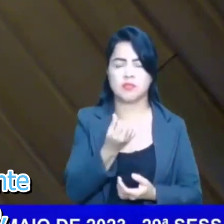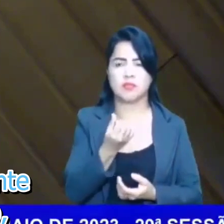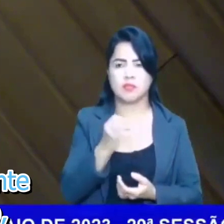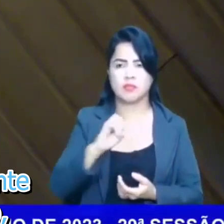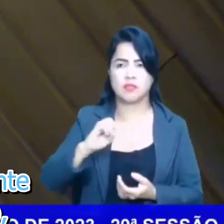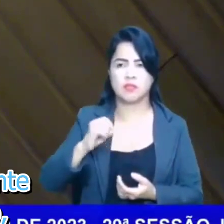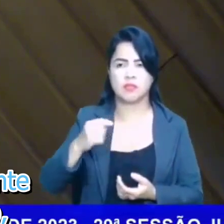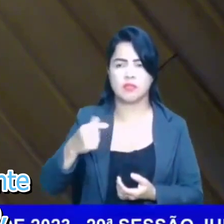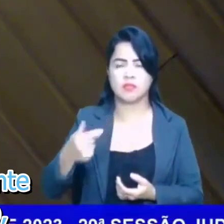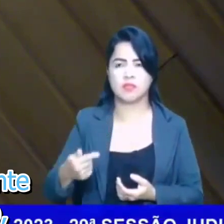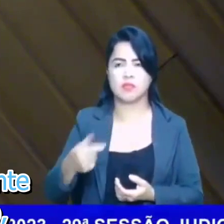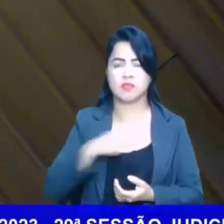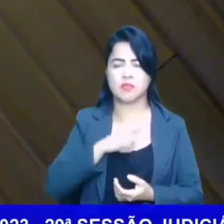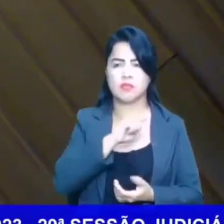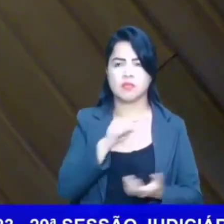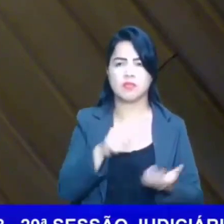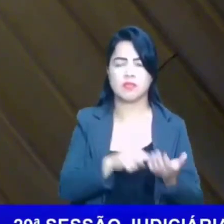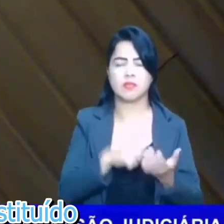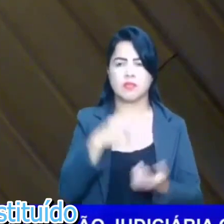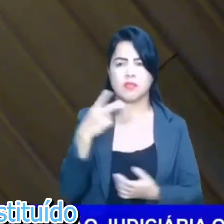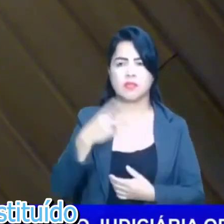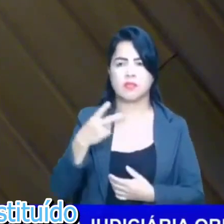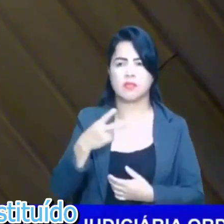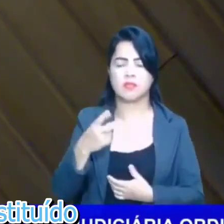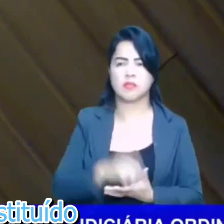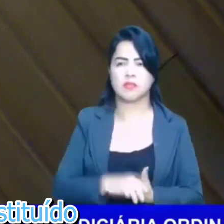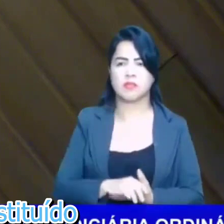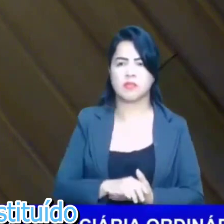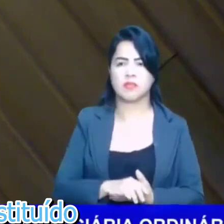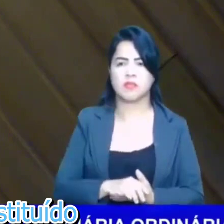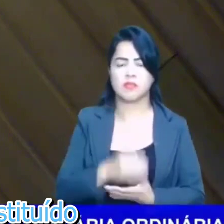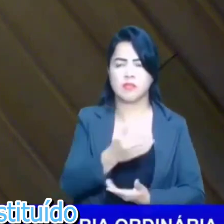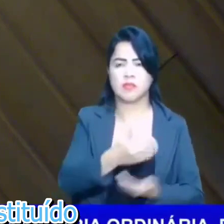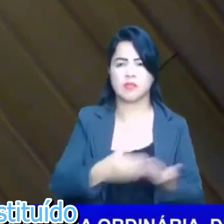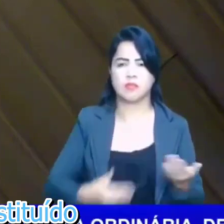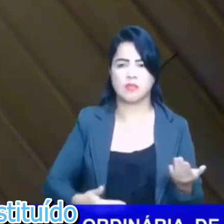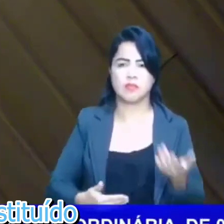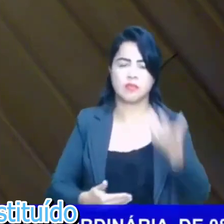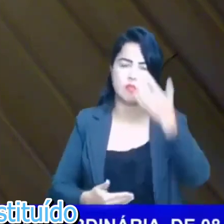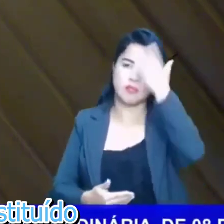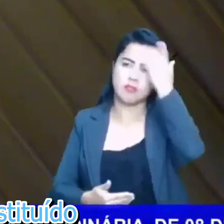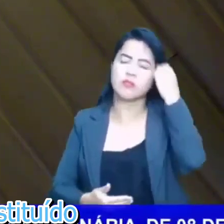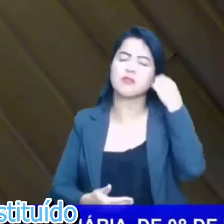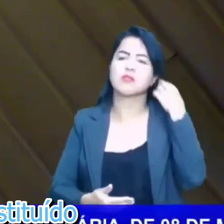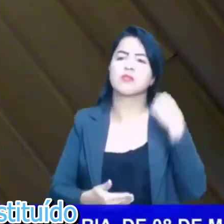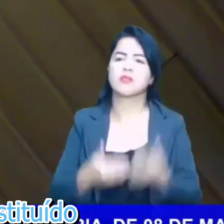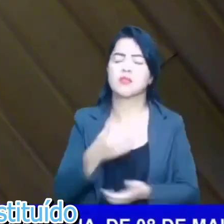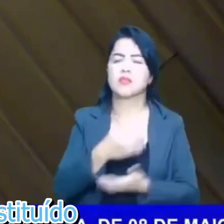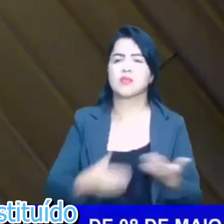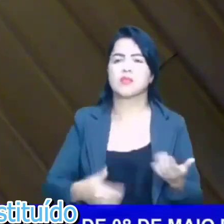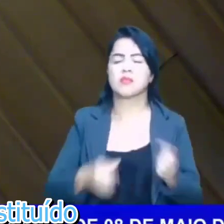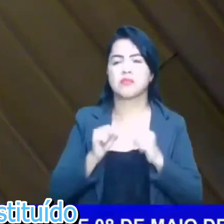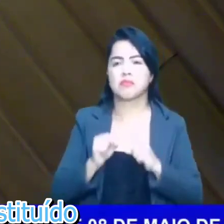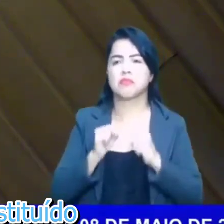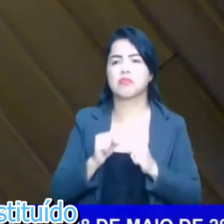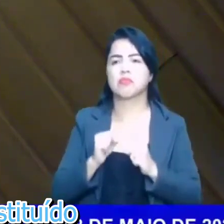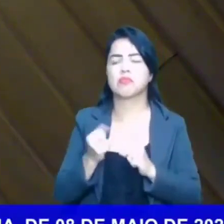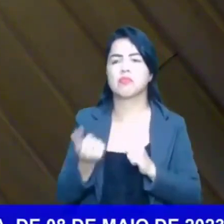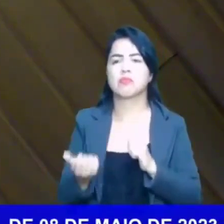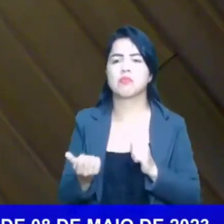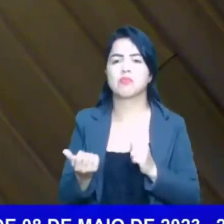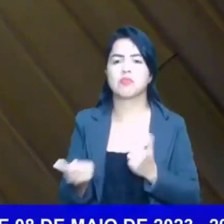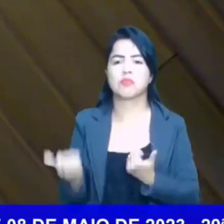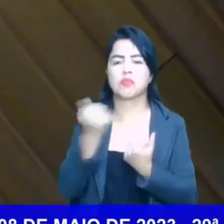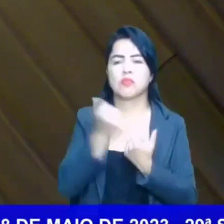23.607, parágrafo 2º, a nota fiscal, o documento fiscal, ele pode ser